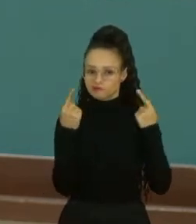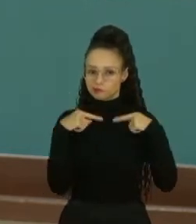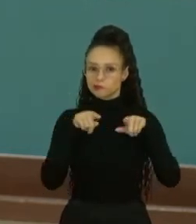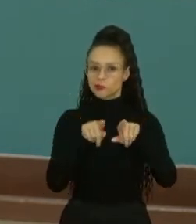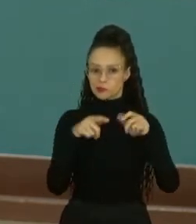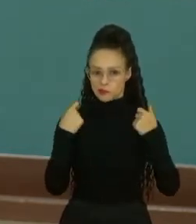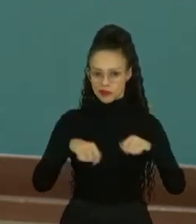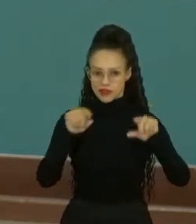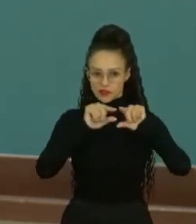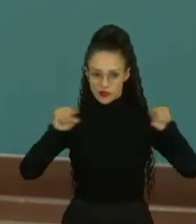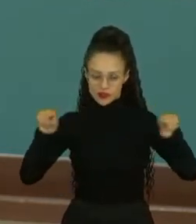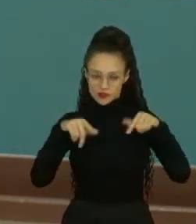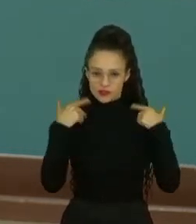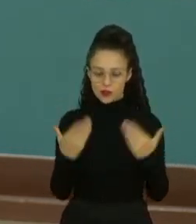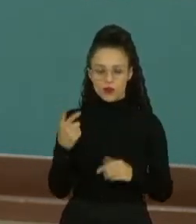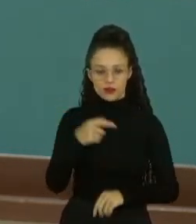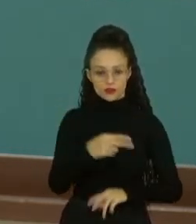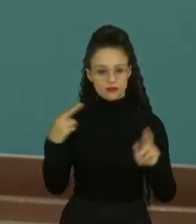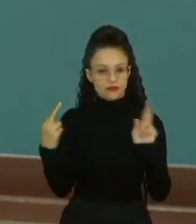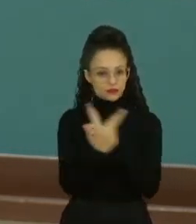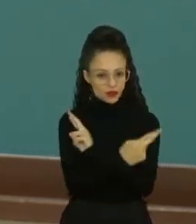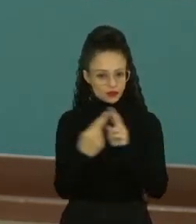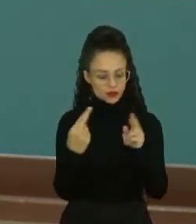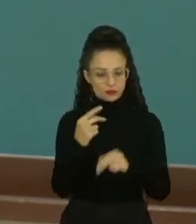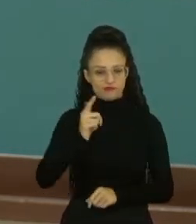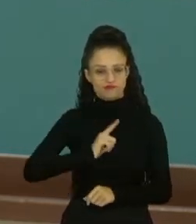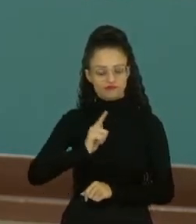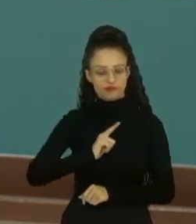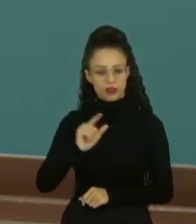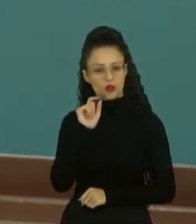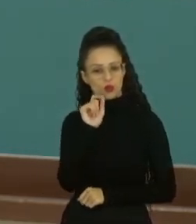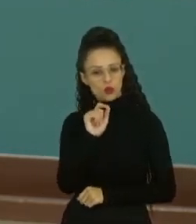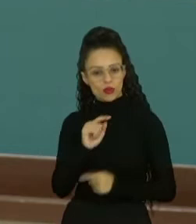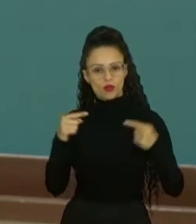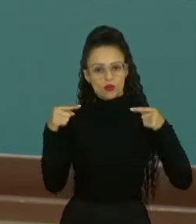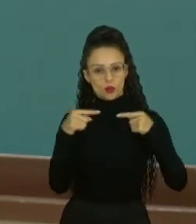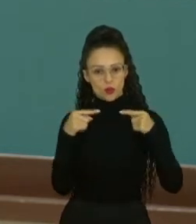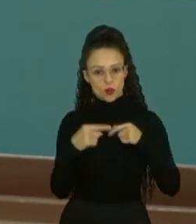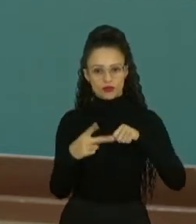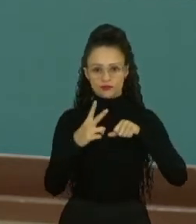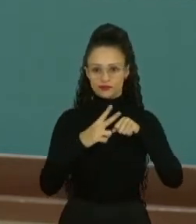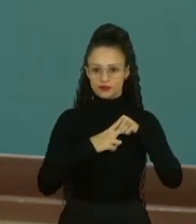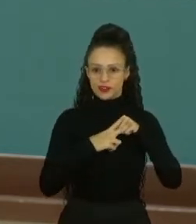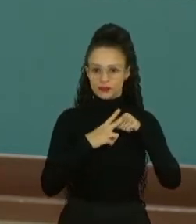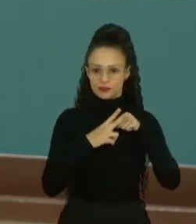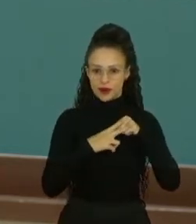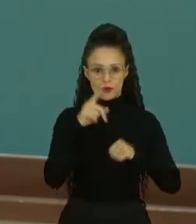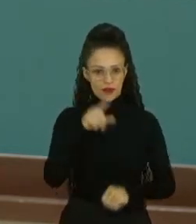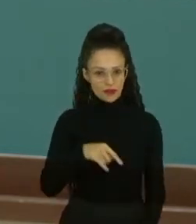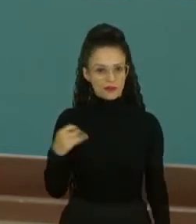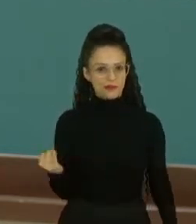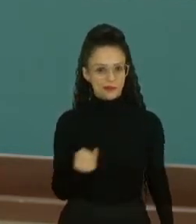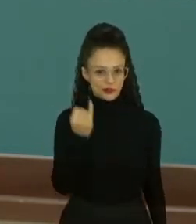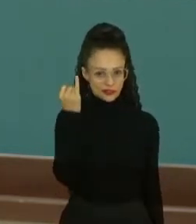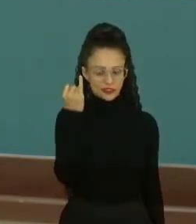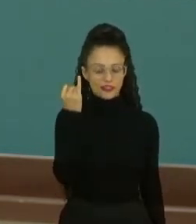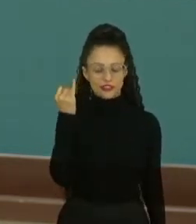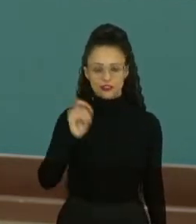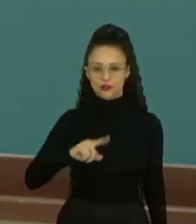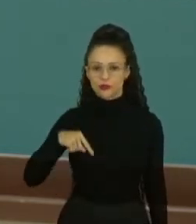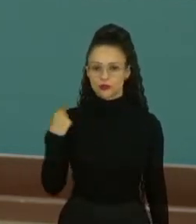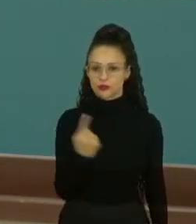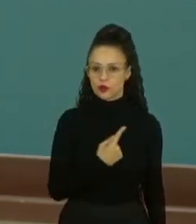entre si. Então, essa relação, ela se estabelece chamada então de concordância verbal, que é muito importante, né? Quando